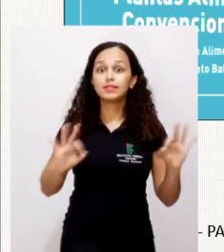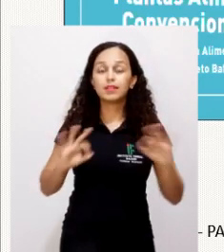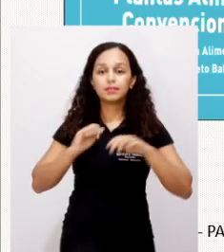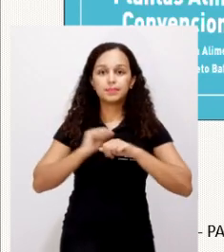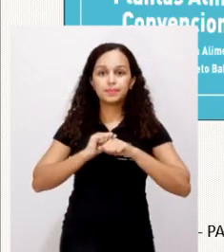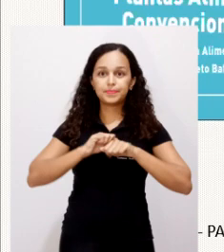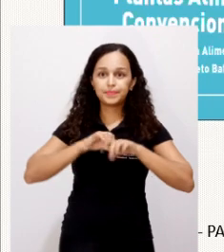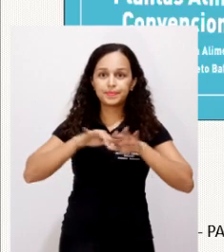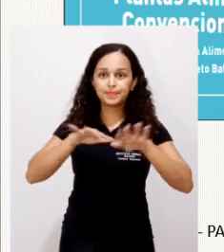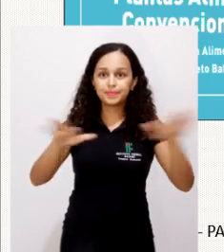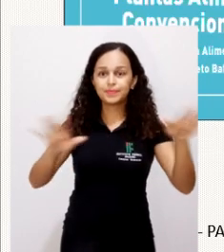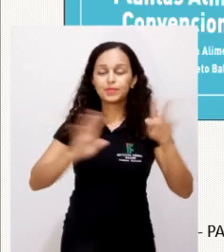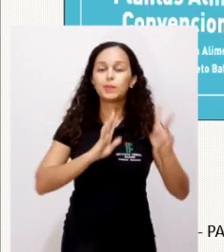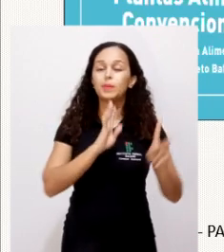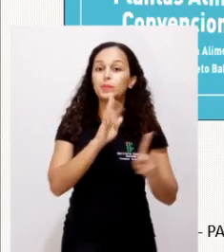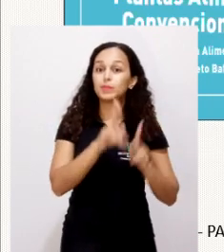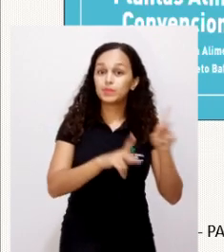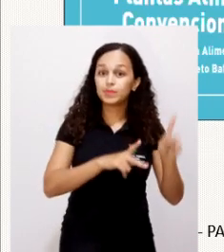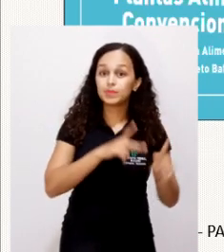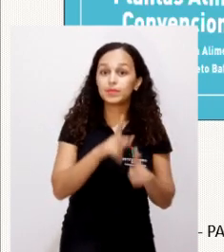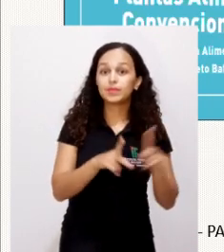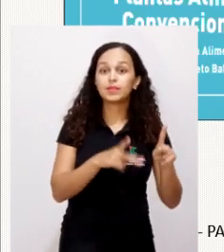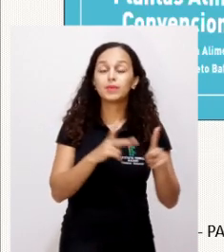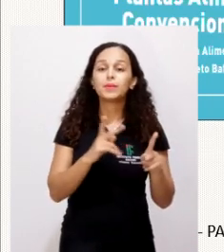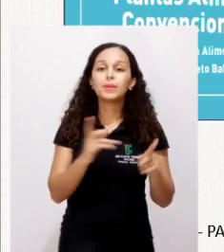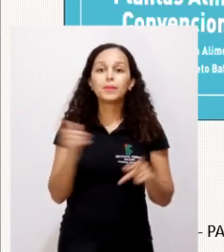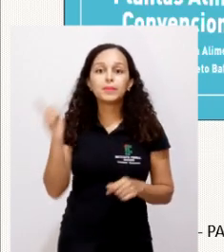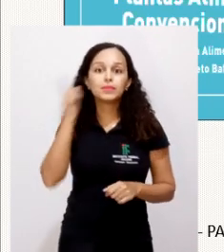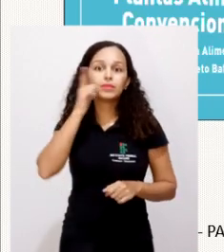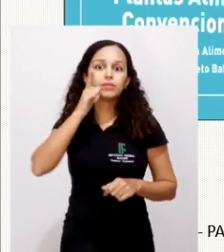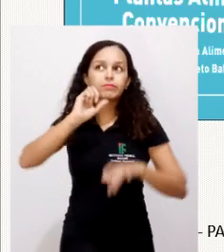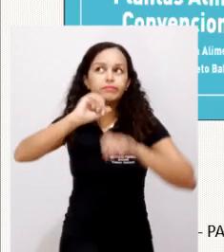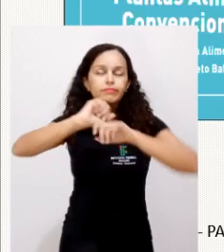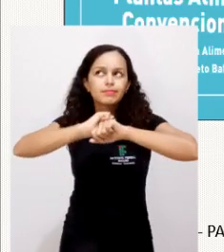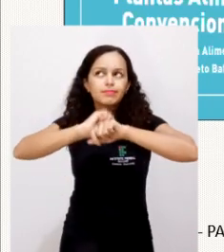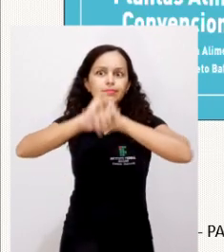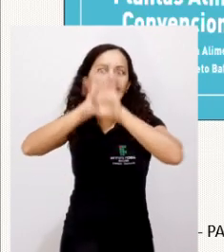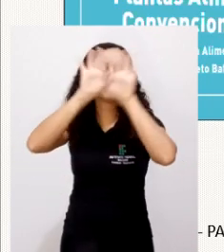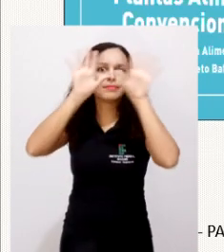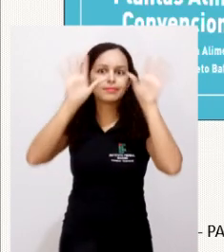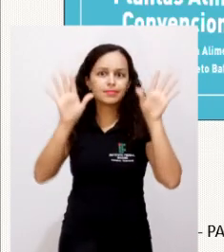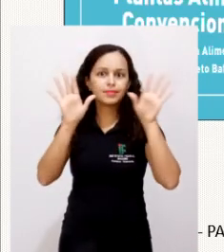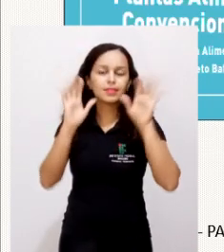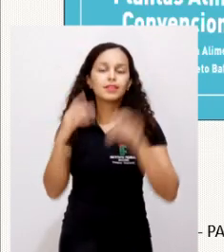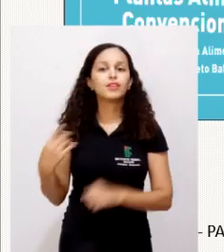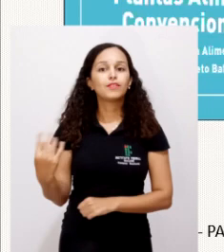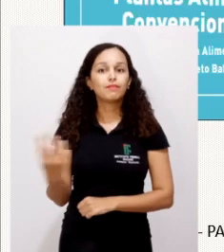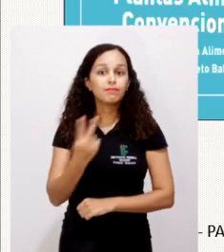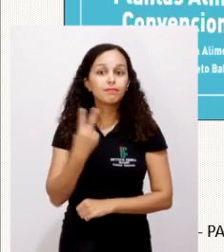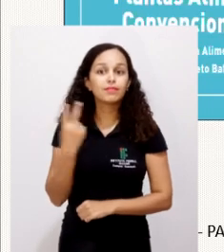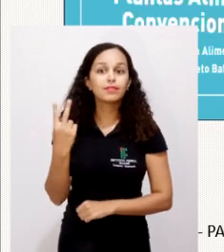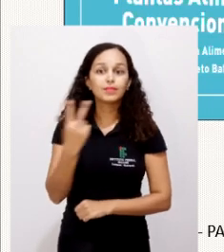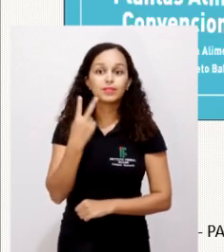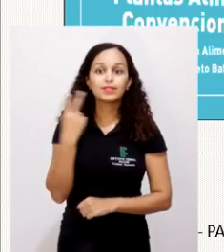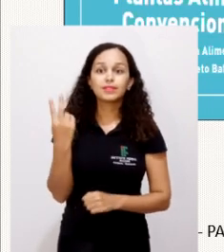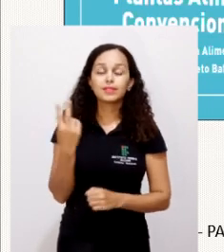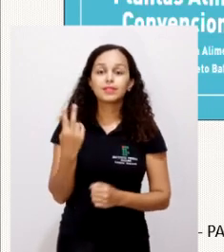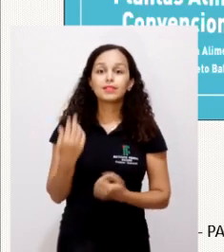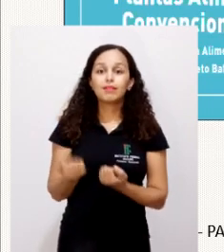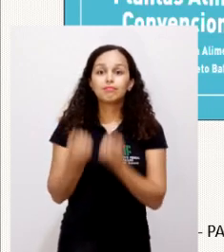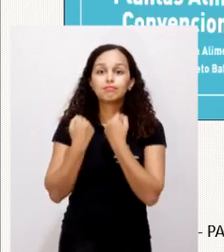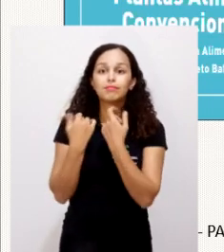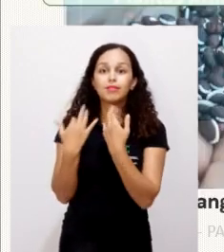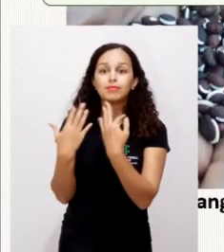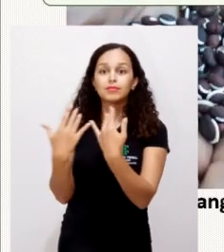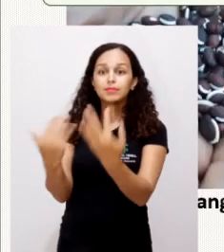disseminado para a população, para que se chegue a esse entendimento, né, e valorização das plantas alimentícias